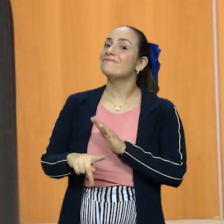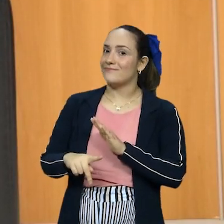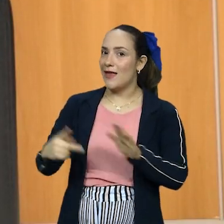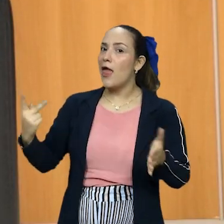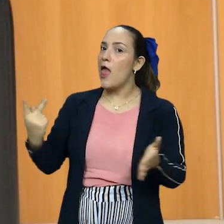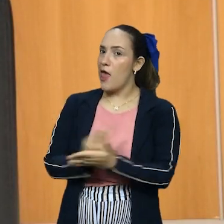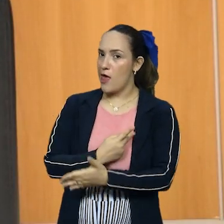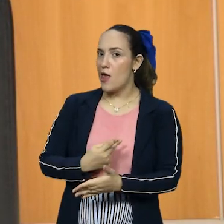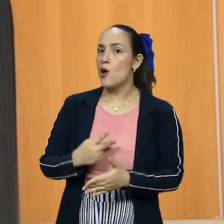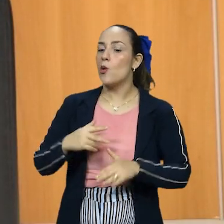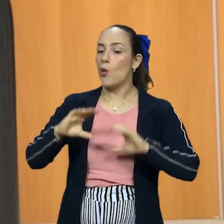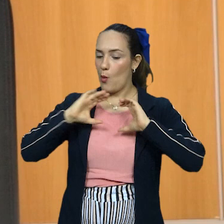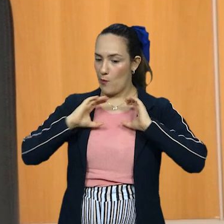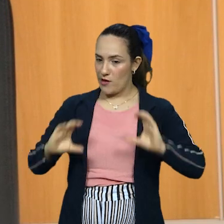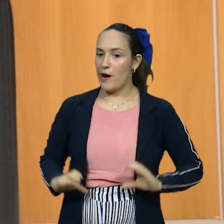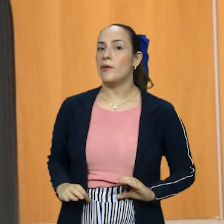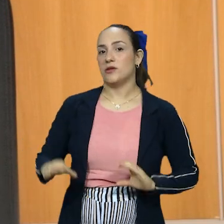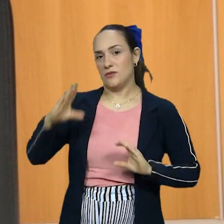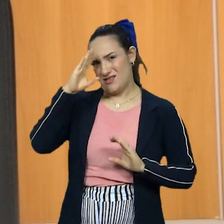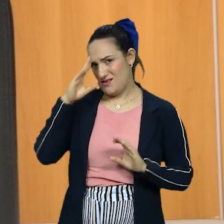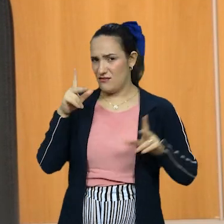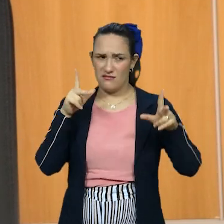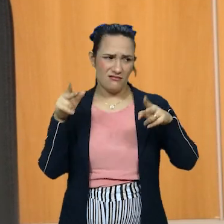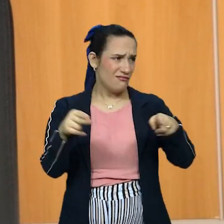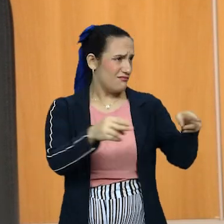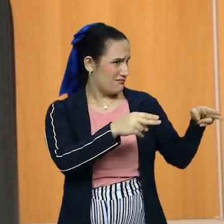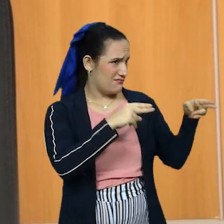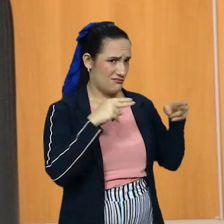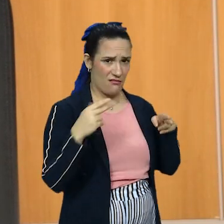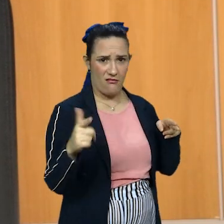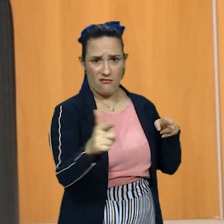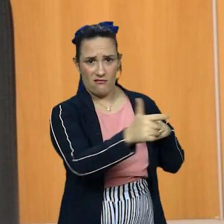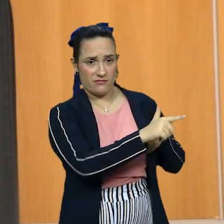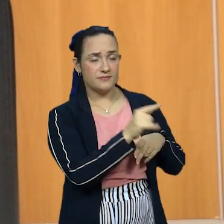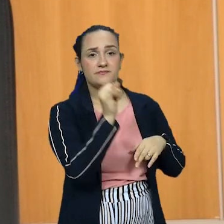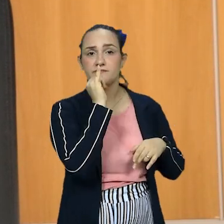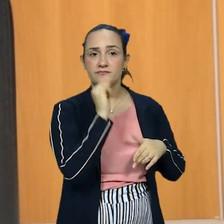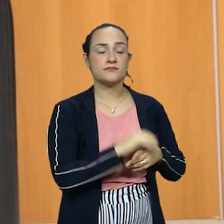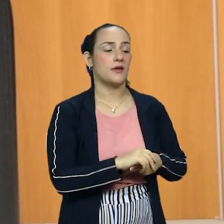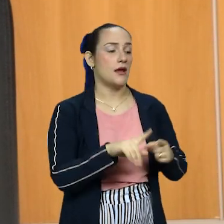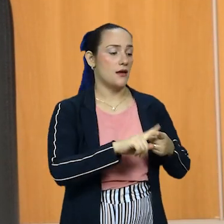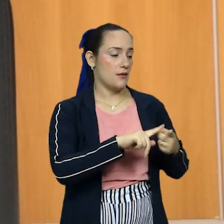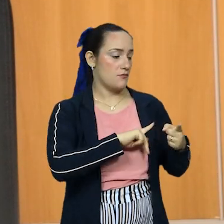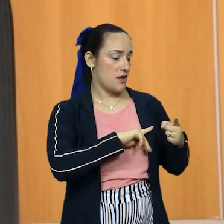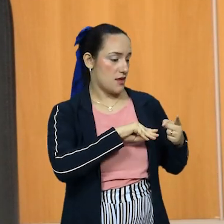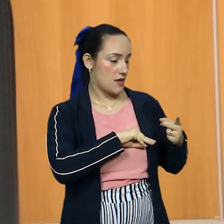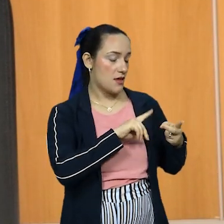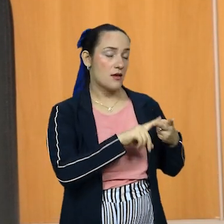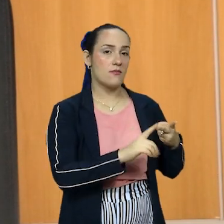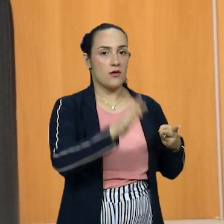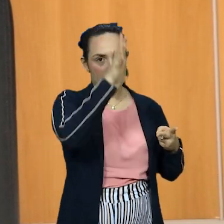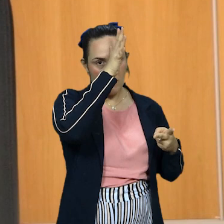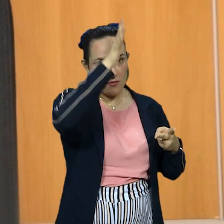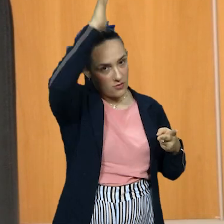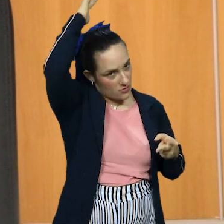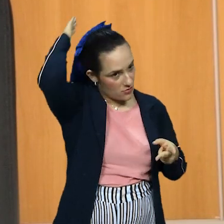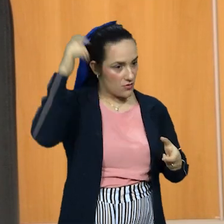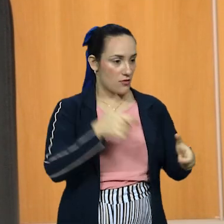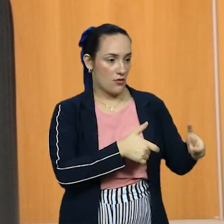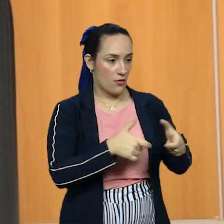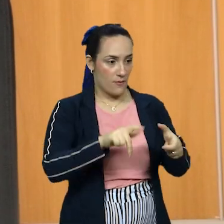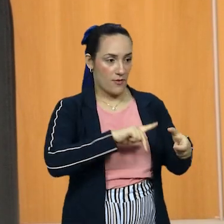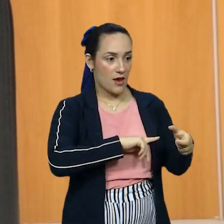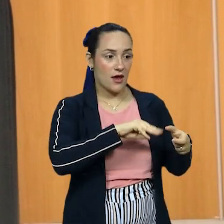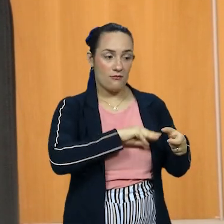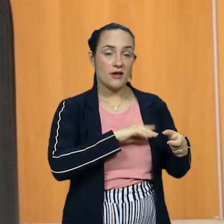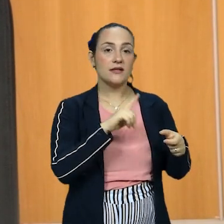militares, elas têm o mesmo segmento dos demais órgãos. Tanto a Polícia Militar como o Corpo de Bombeiro Militar,